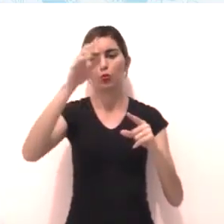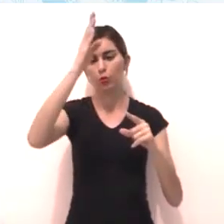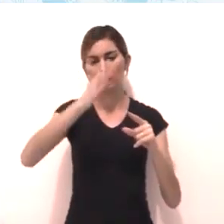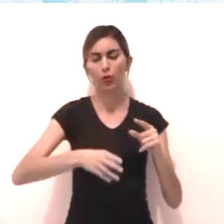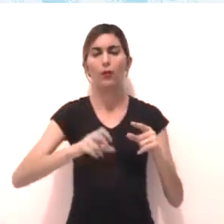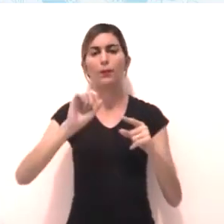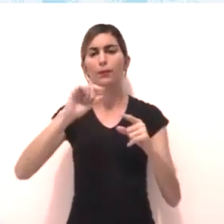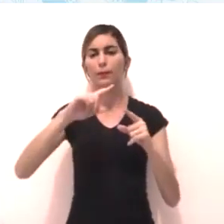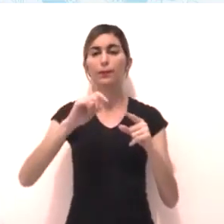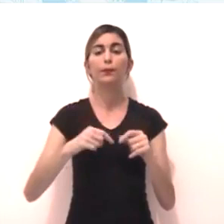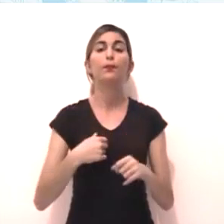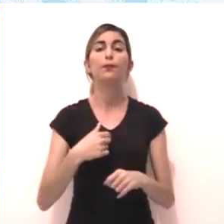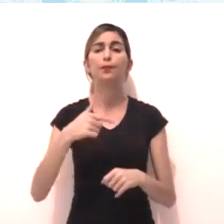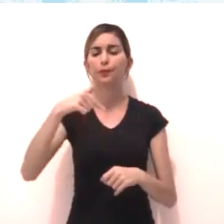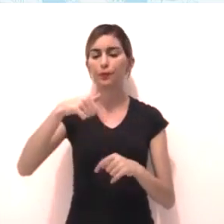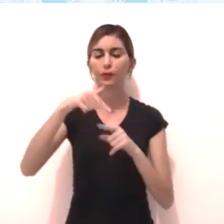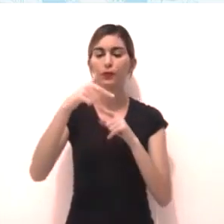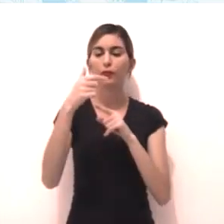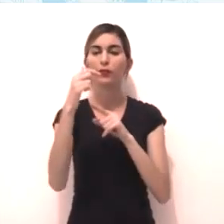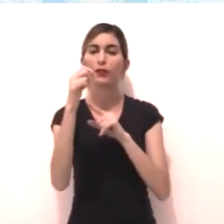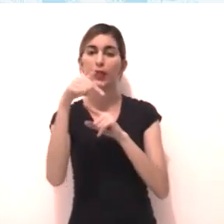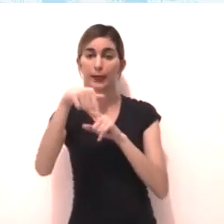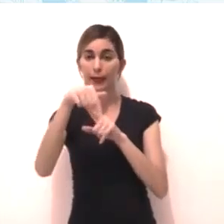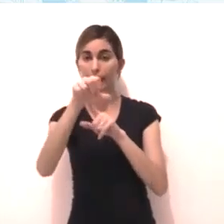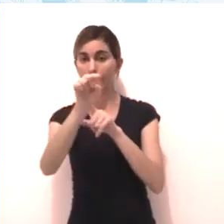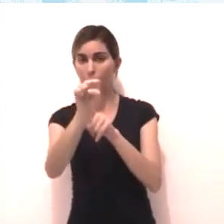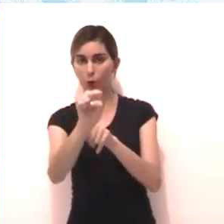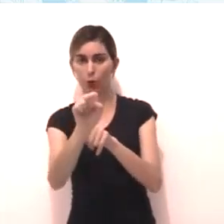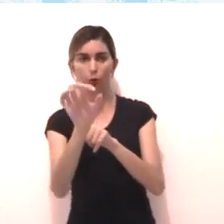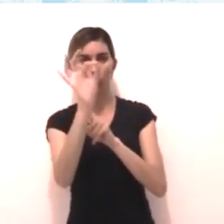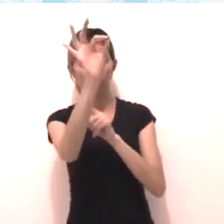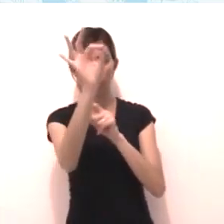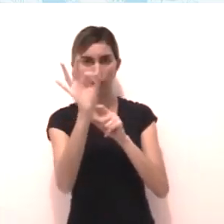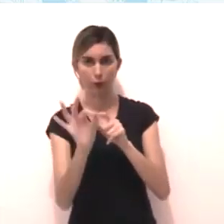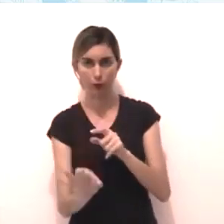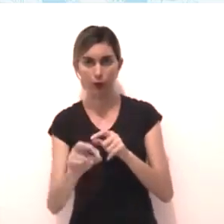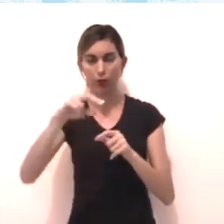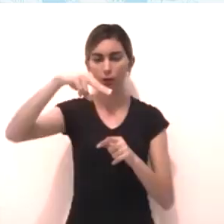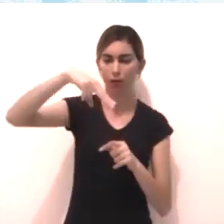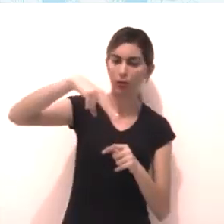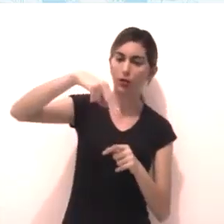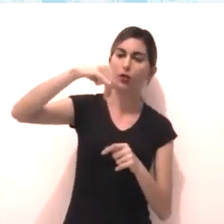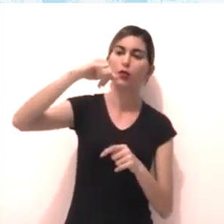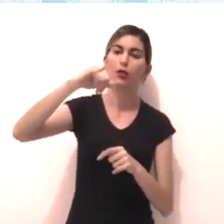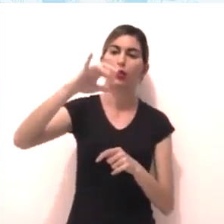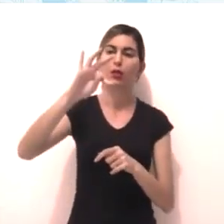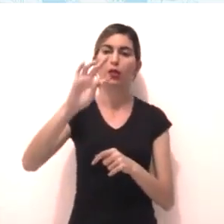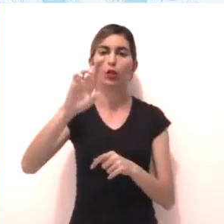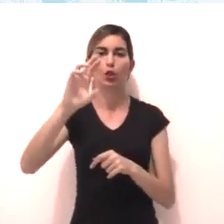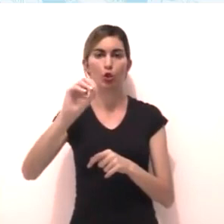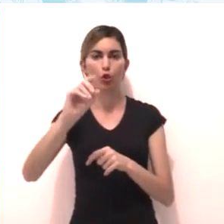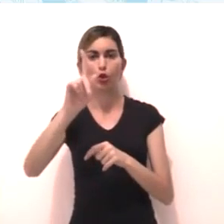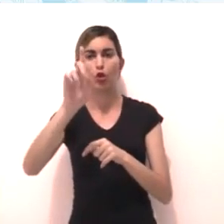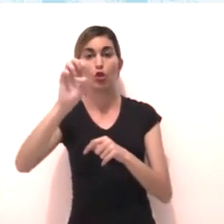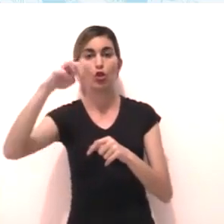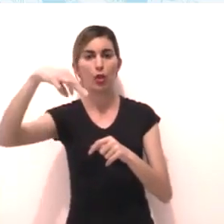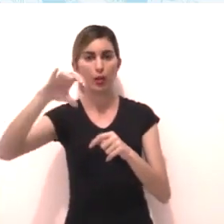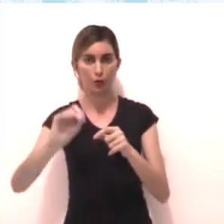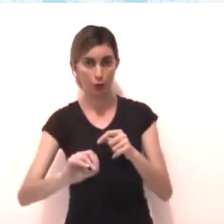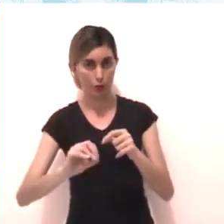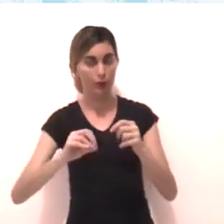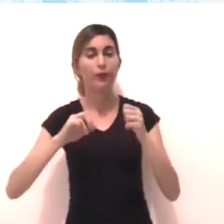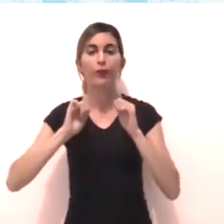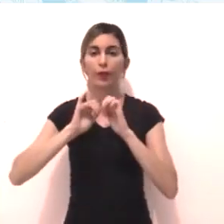aí, que corresponde a 78% de nitrogênio. Então, no nosso ar